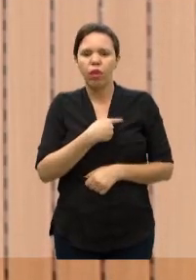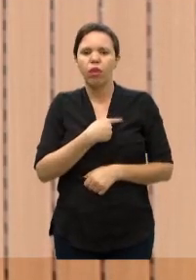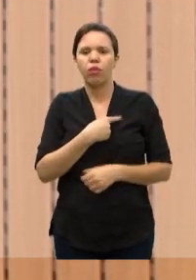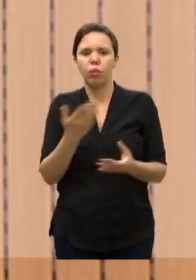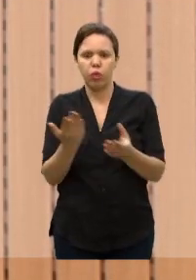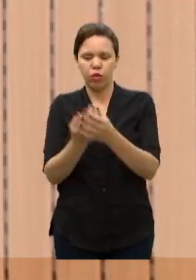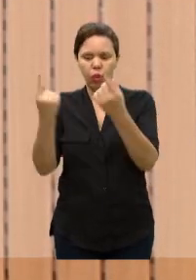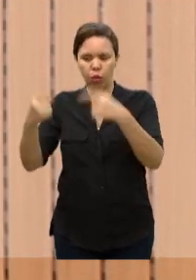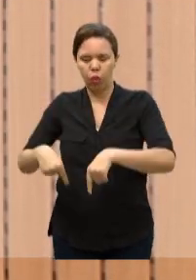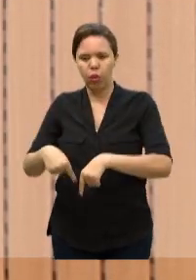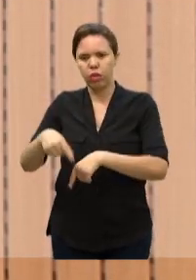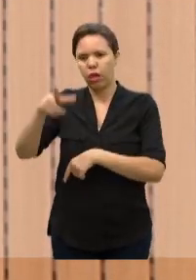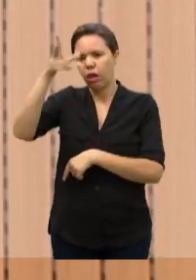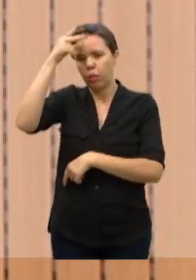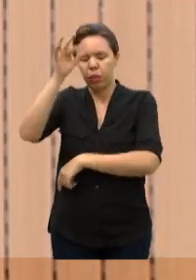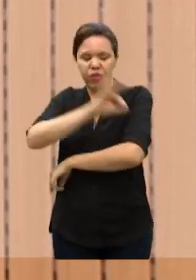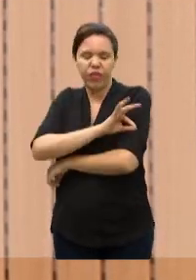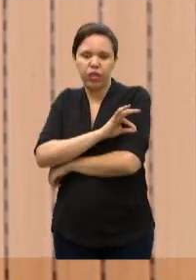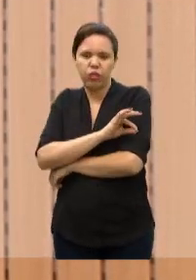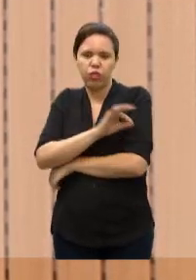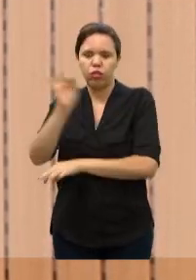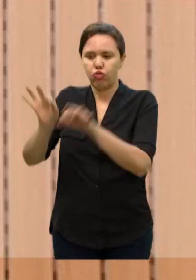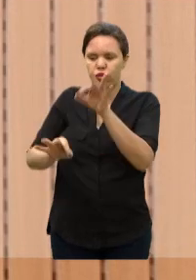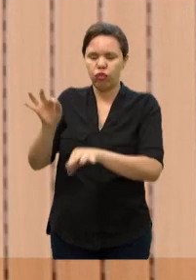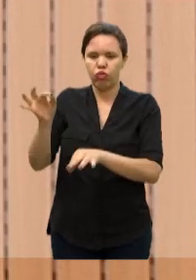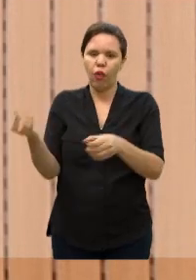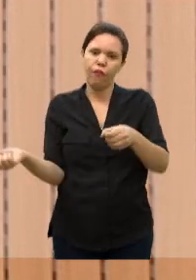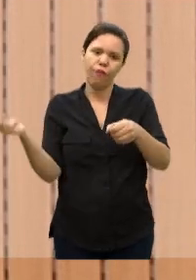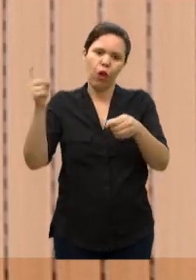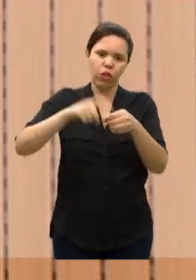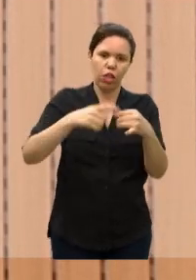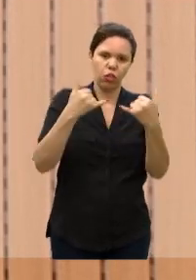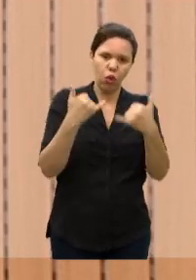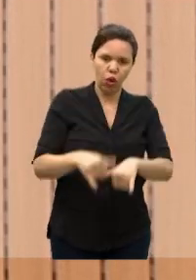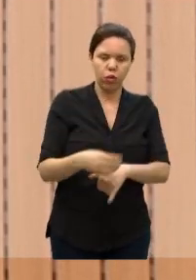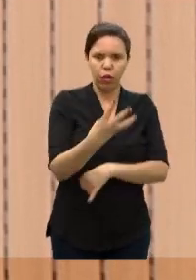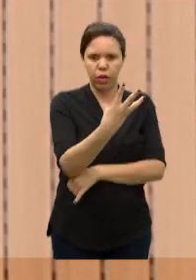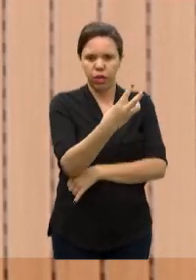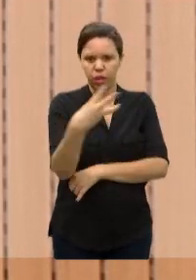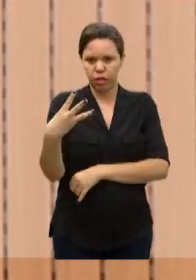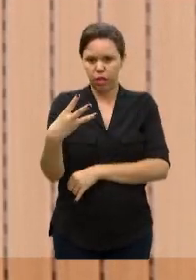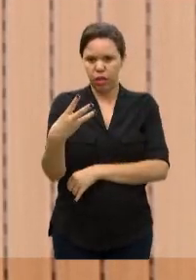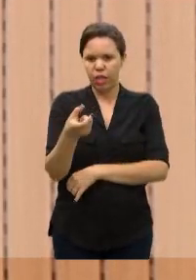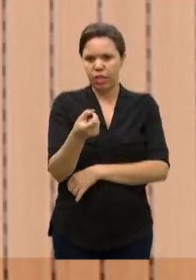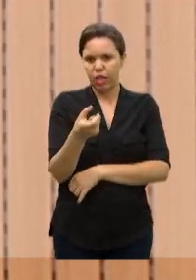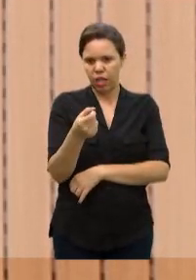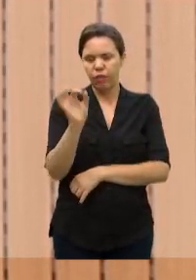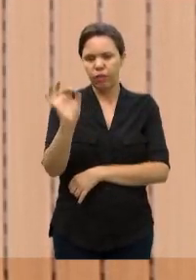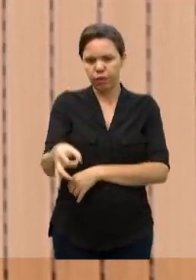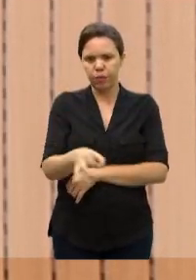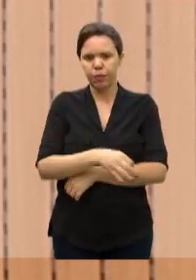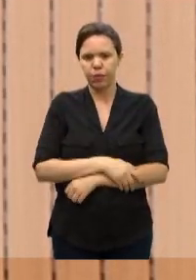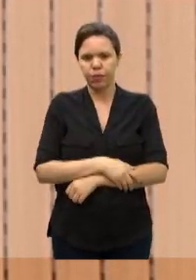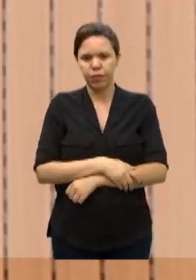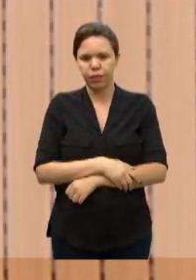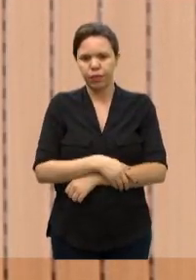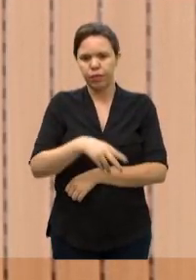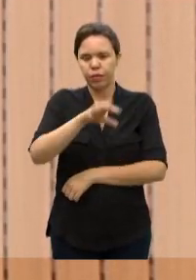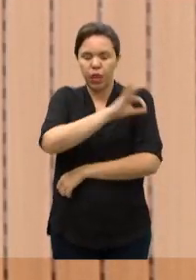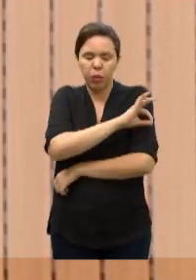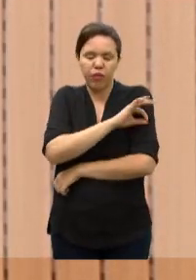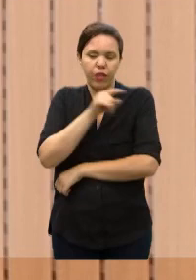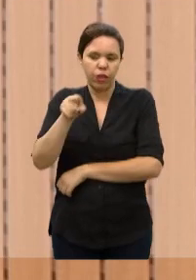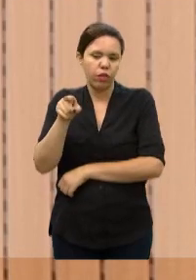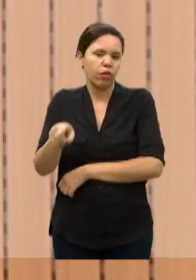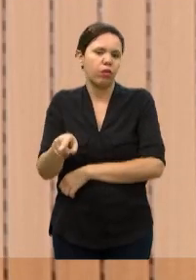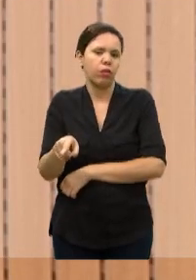prefeitura na justiça, nós solicitamos que a passagem voltasse a ser 43 centavos, que era o correto, e que a prefeitura,